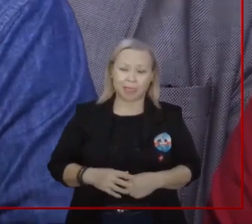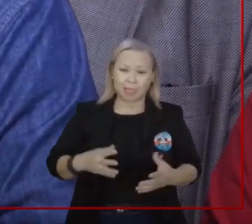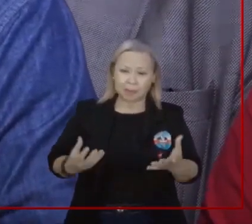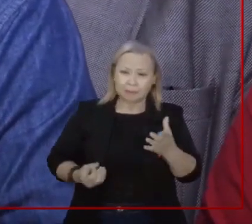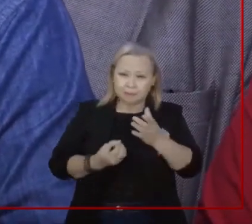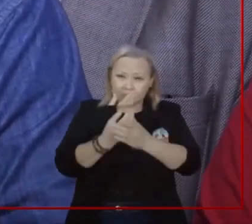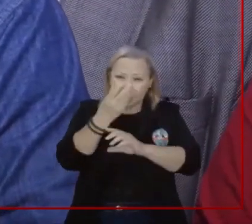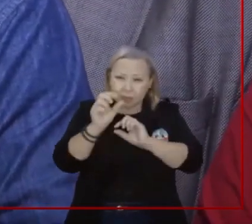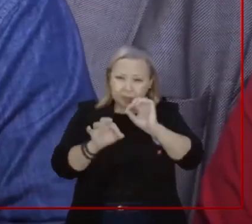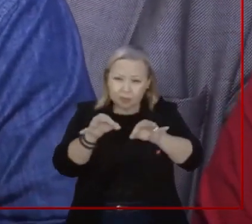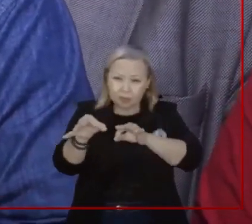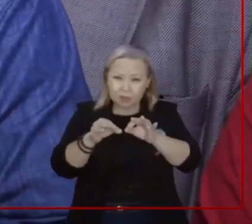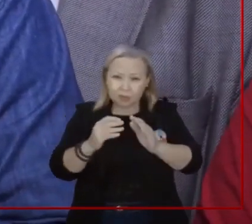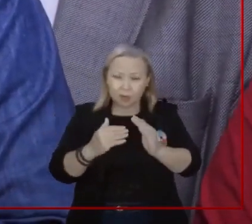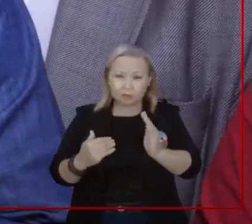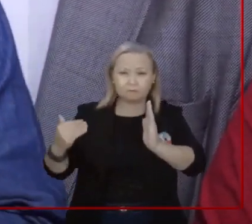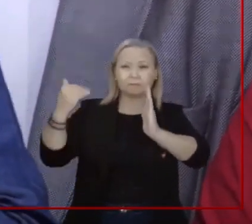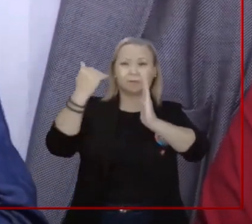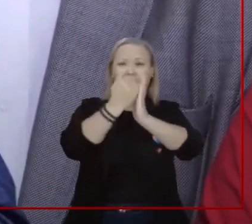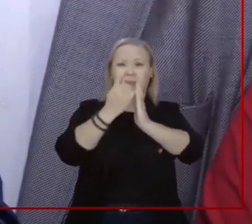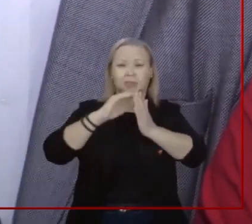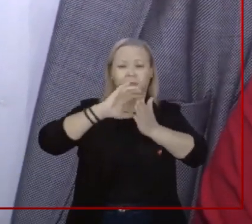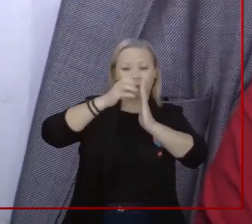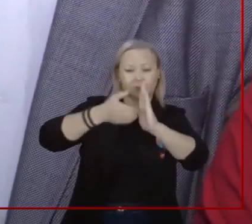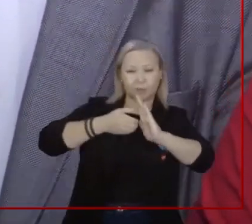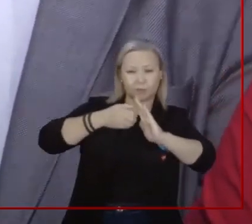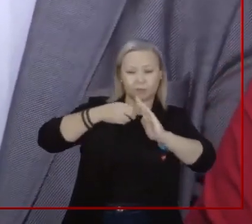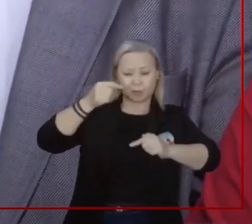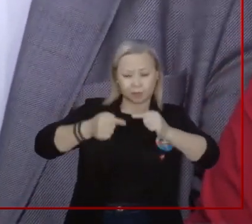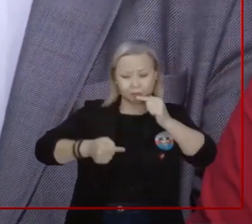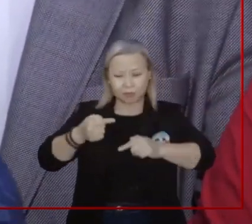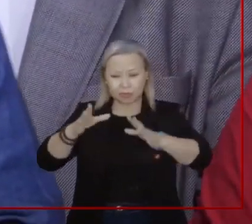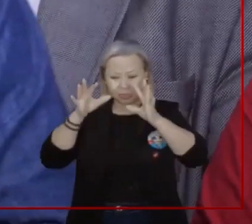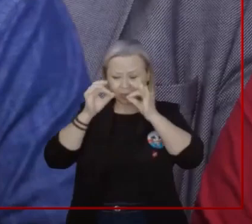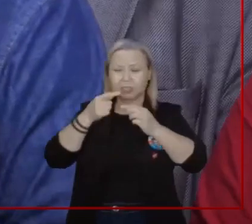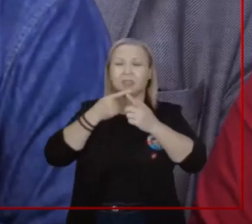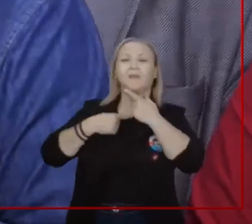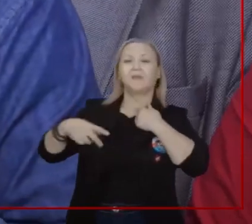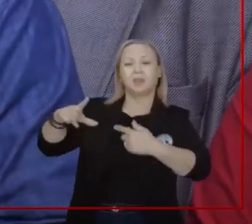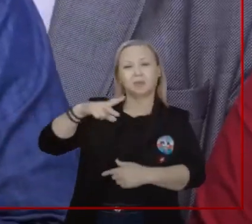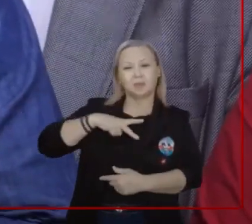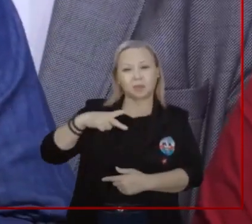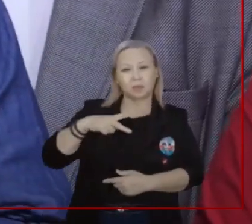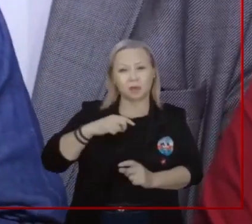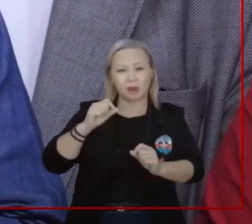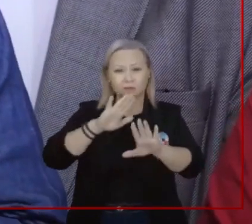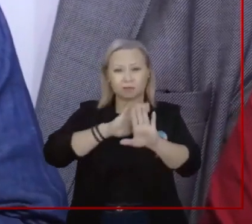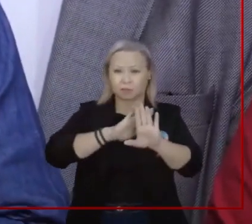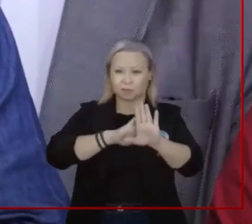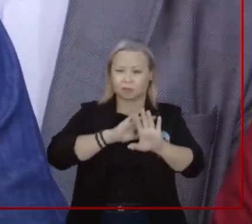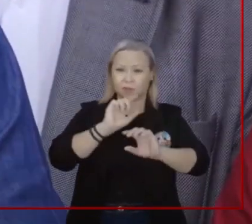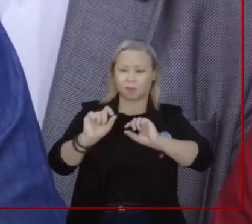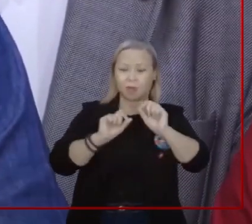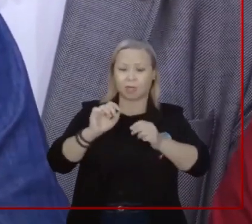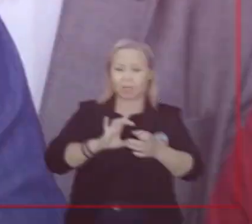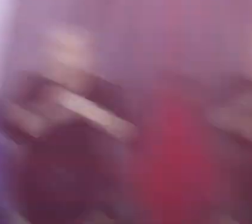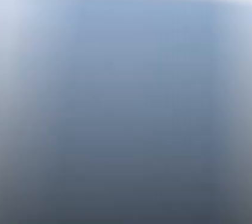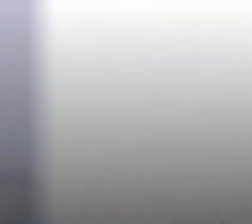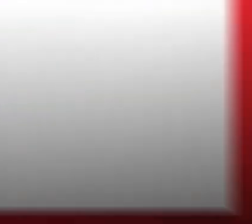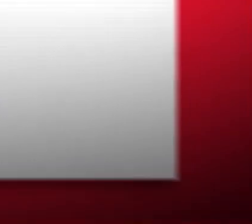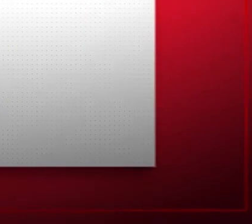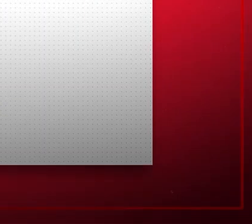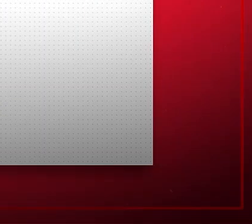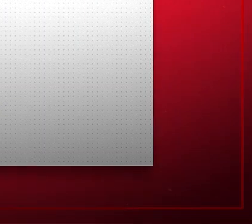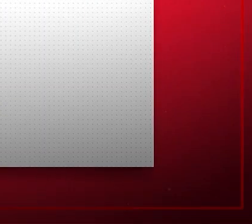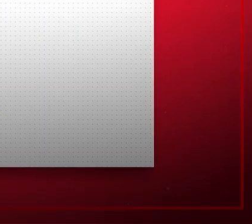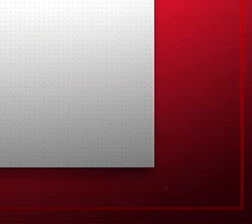partidos políticos, dos interesses pessoais, das ideologias, para que a democracia saísse vencedora.